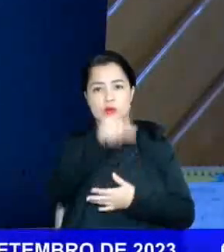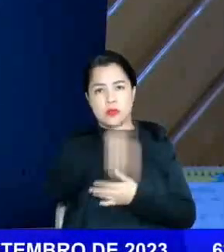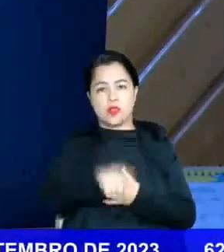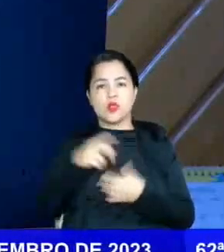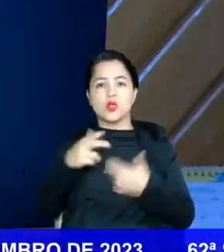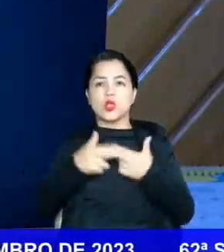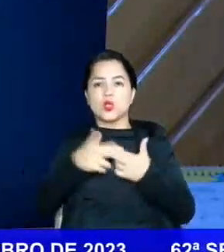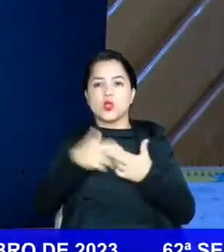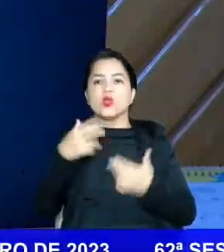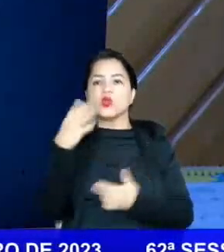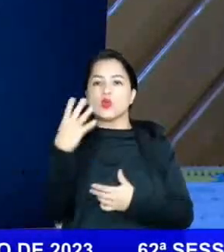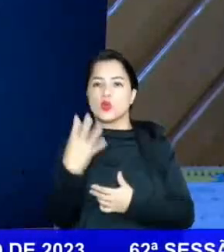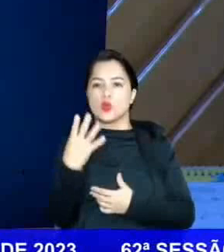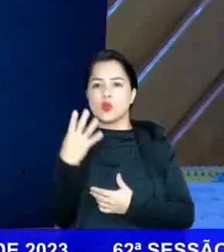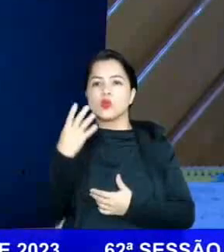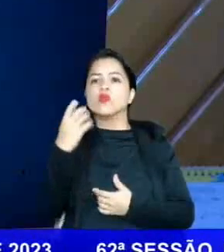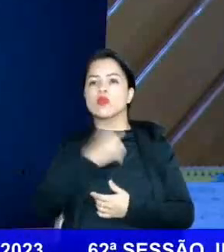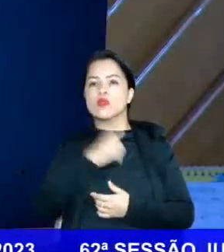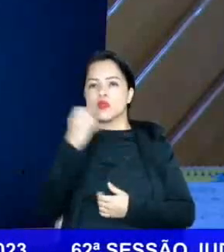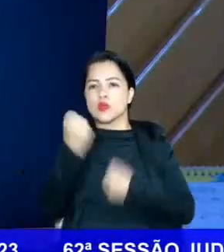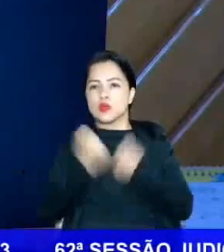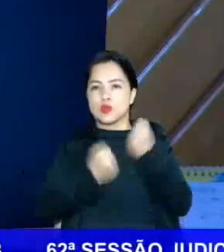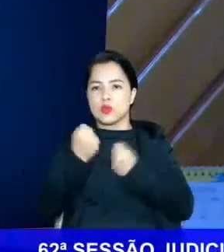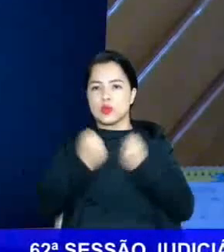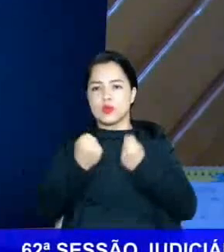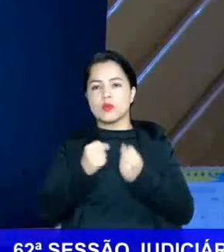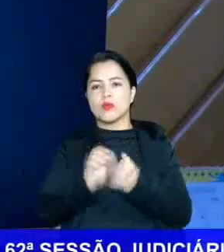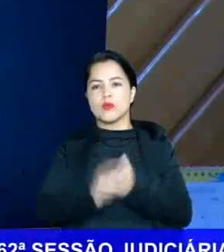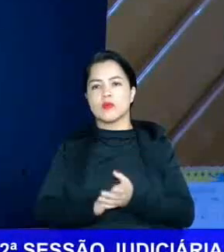4 veículos. Só que esses 3 termos de cessão